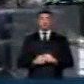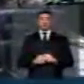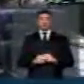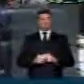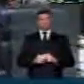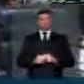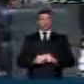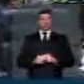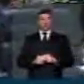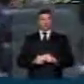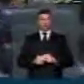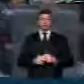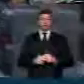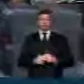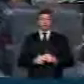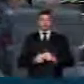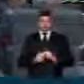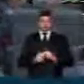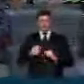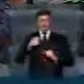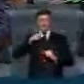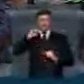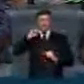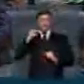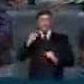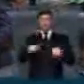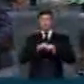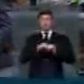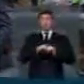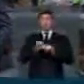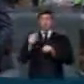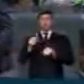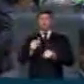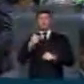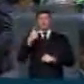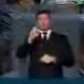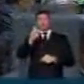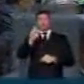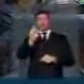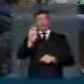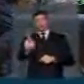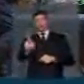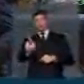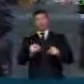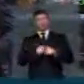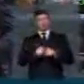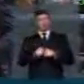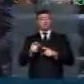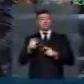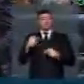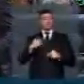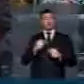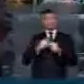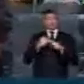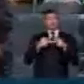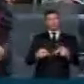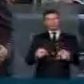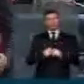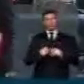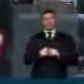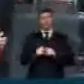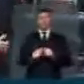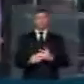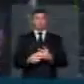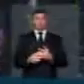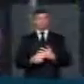Os delegados que ainda não têm isonomia e os procuradores. Eu fui o relator, inclusive, do projeto dos procuradores